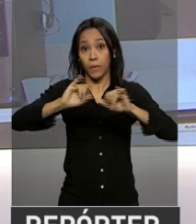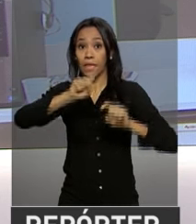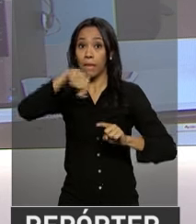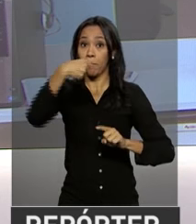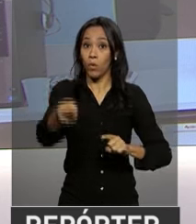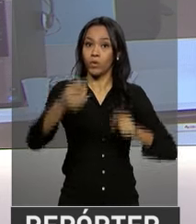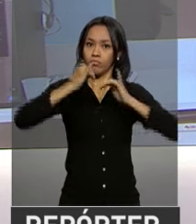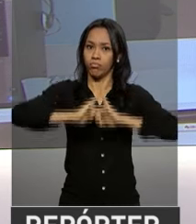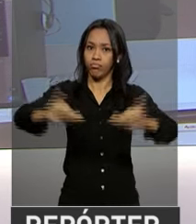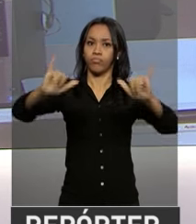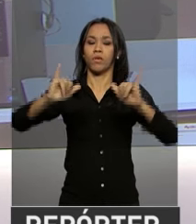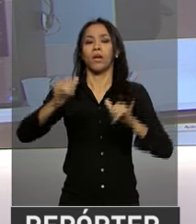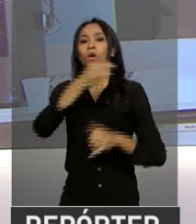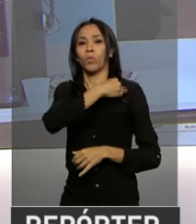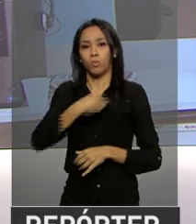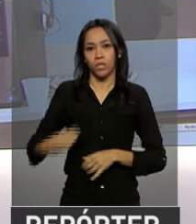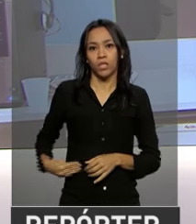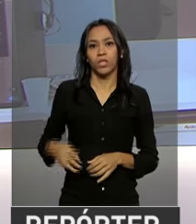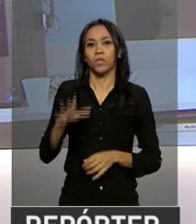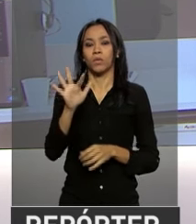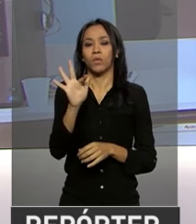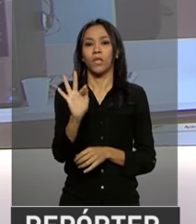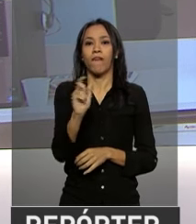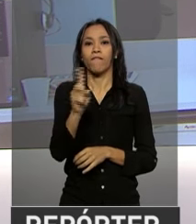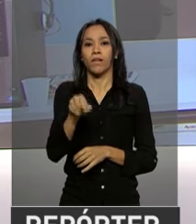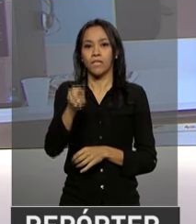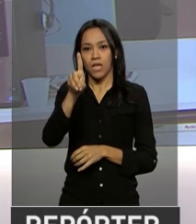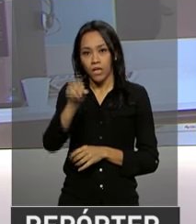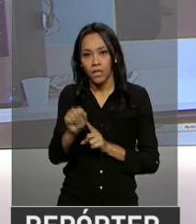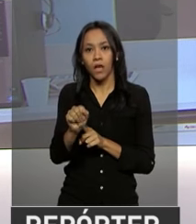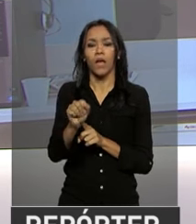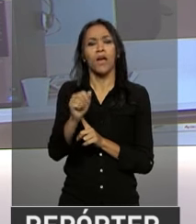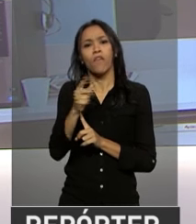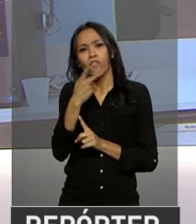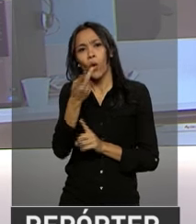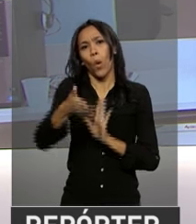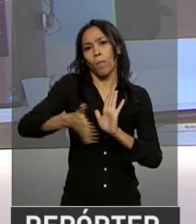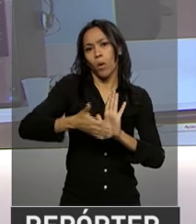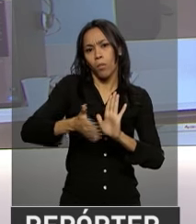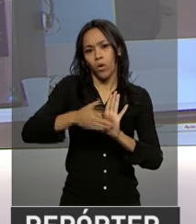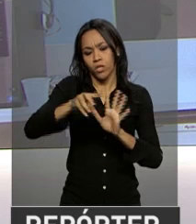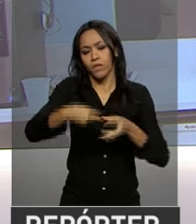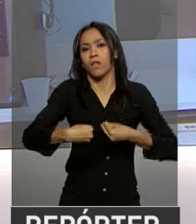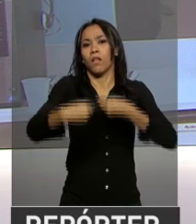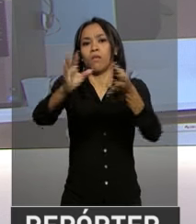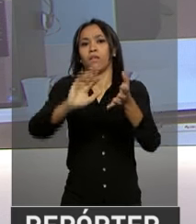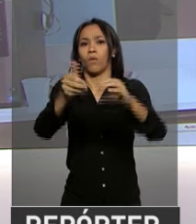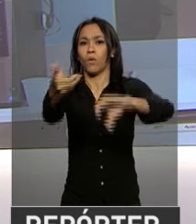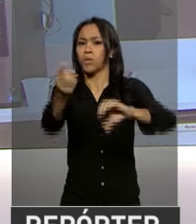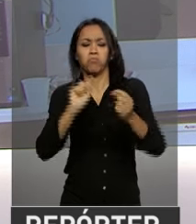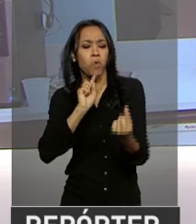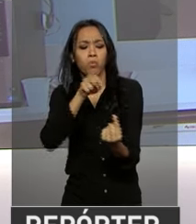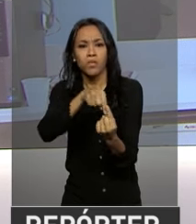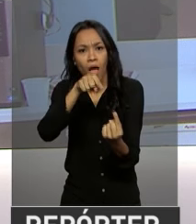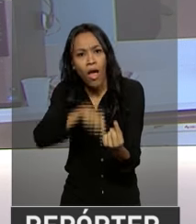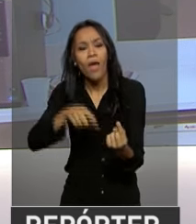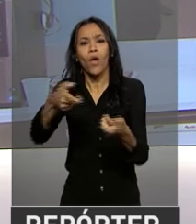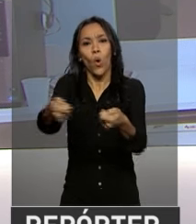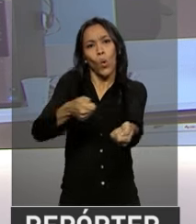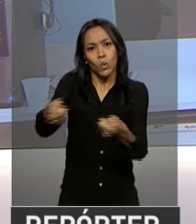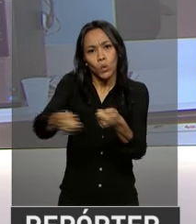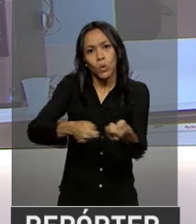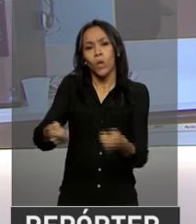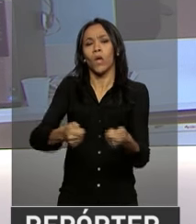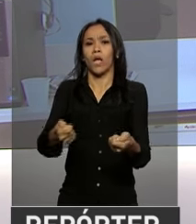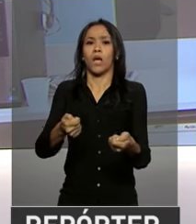anúncio, o ministro da Fazenda, Henrique Meirelles, explicou que a proposta que será enviada ao Congresso pretende controlar a dívida